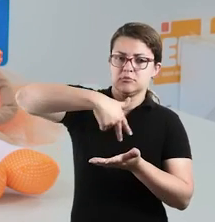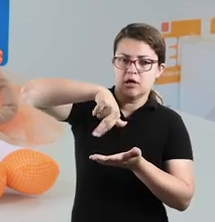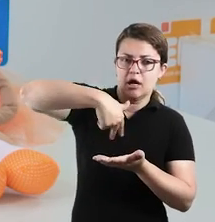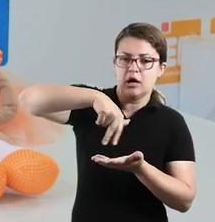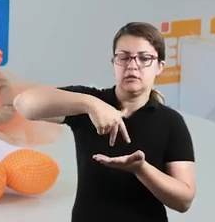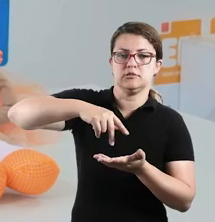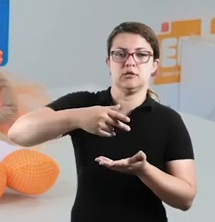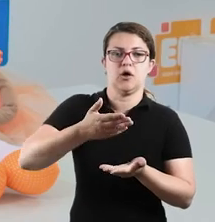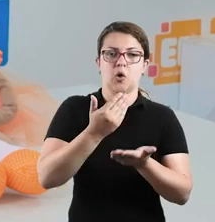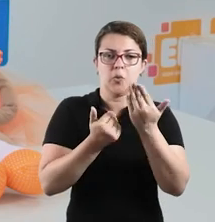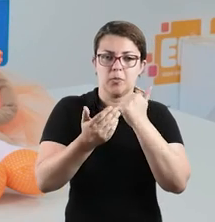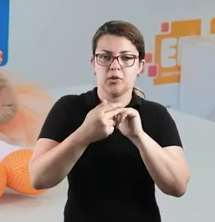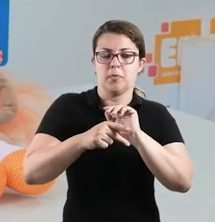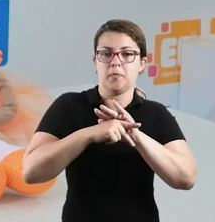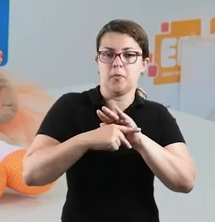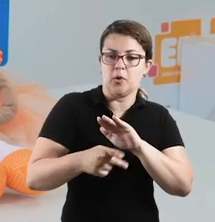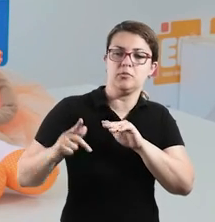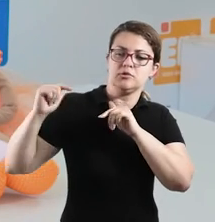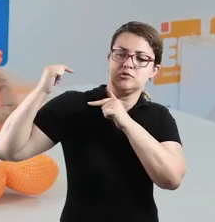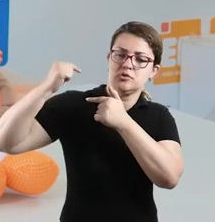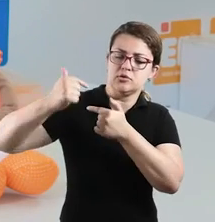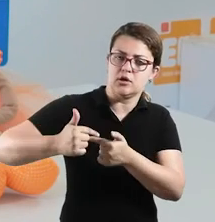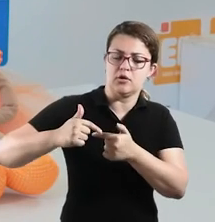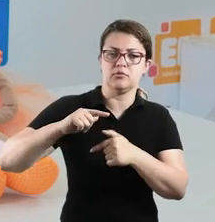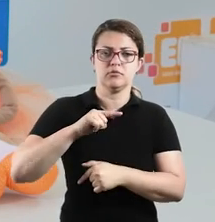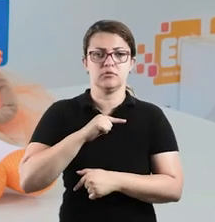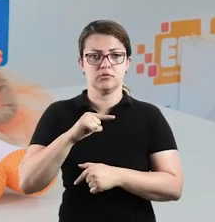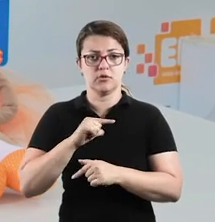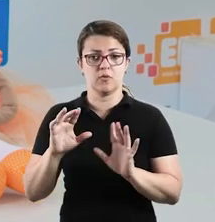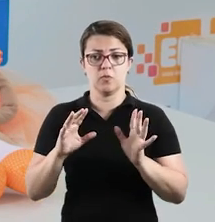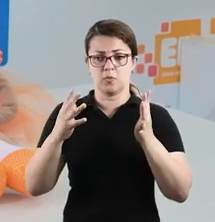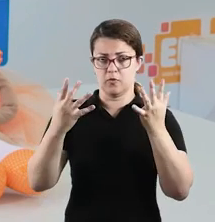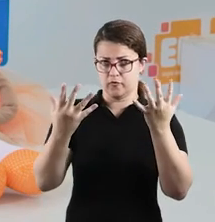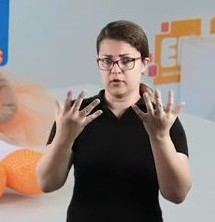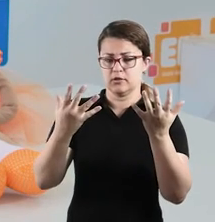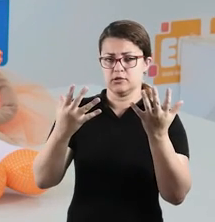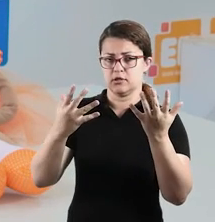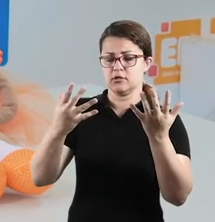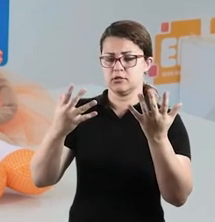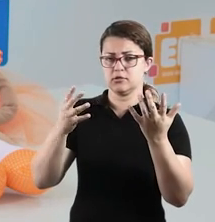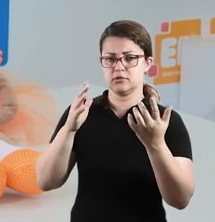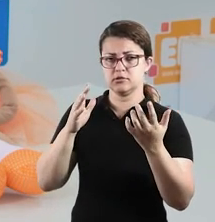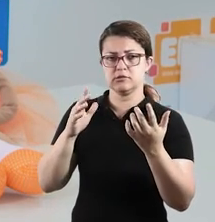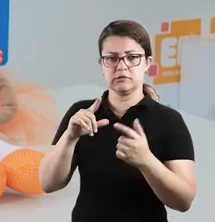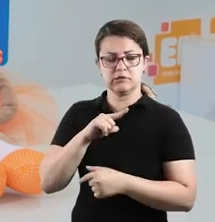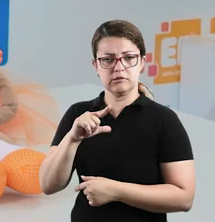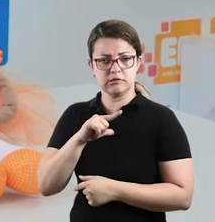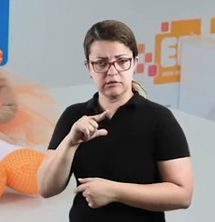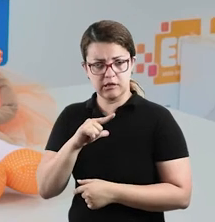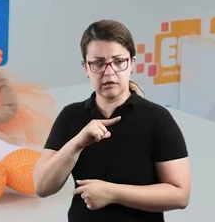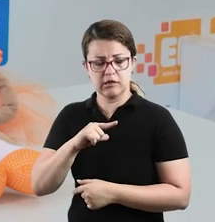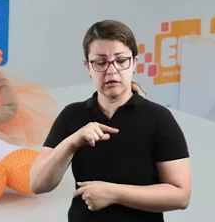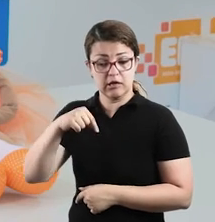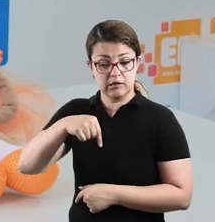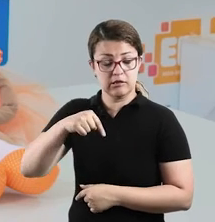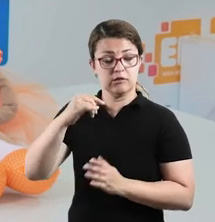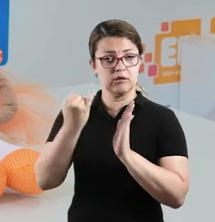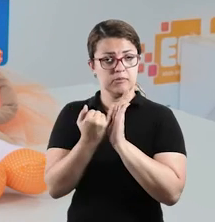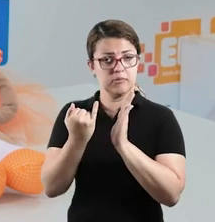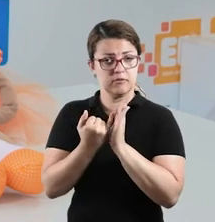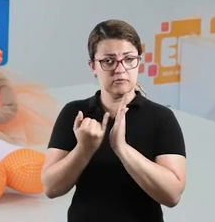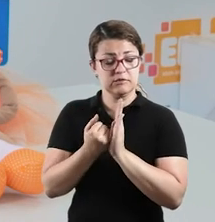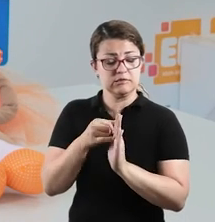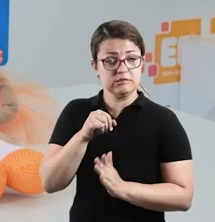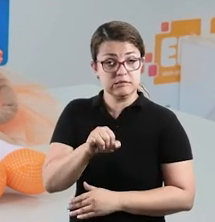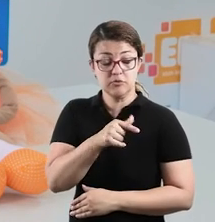típicas? Algumas dessas festas acontecem em sua cidade, aqui em Itapevi? E se não for em Itapevi, na sua cidade,